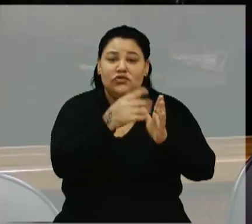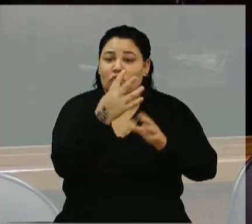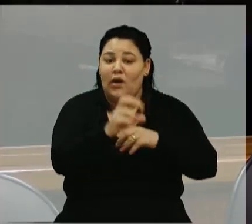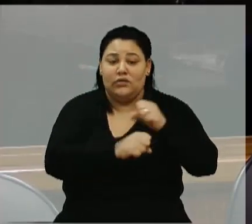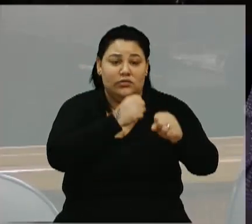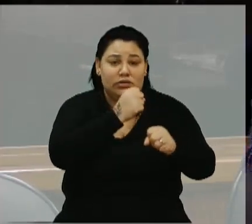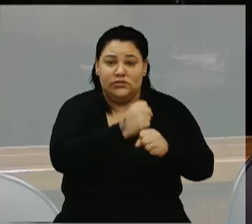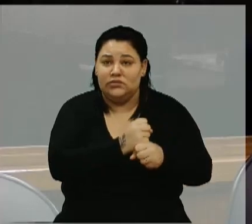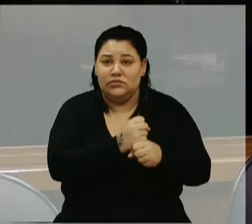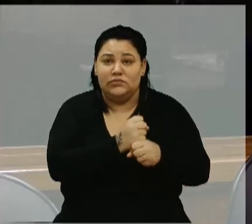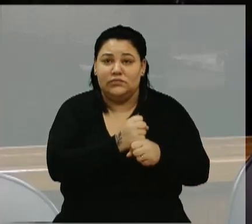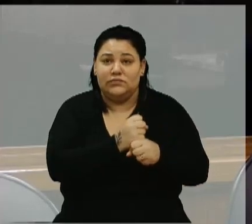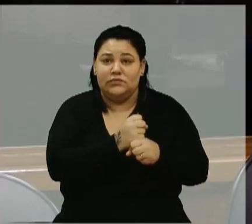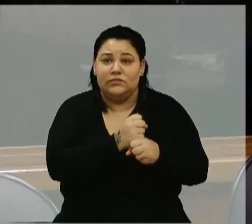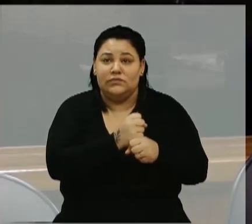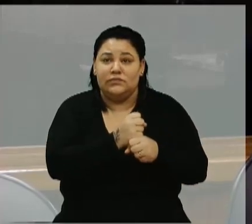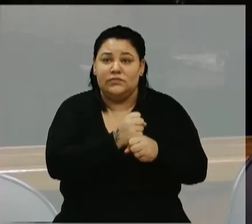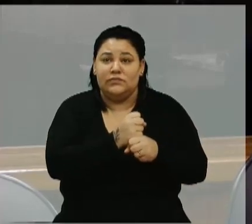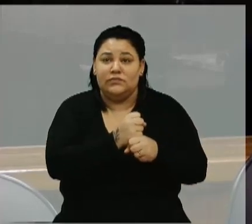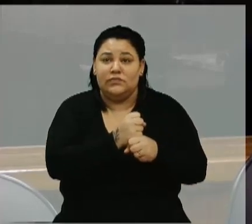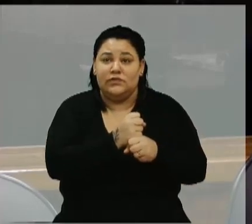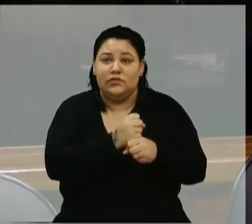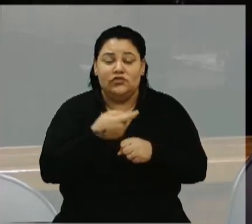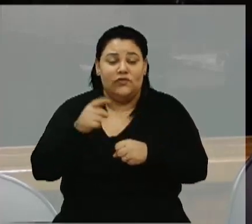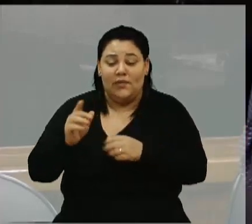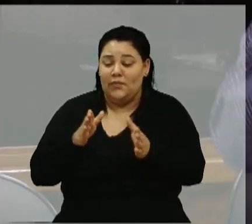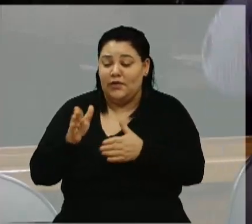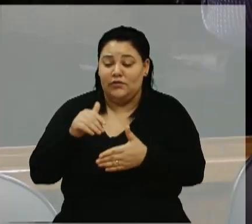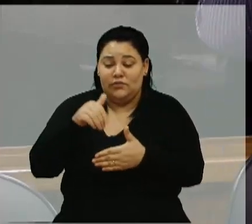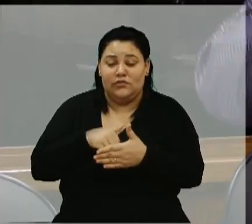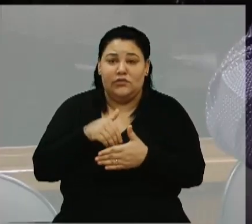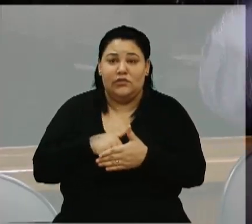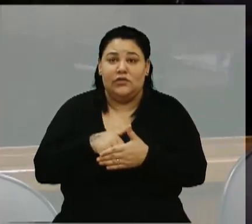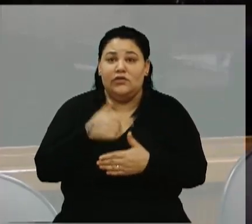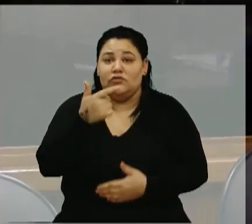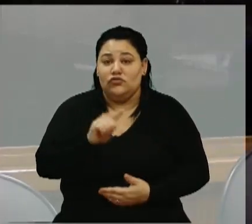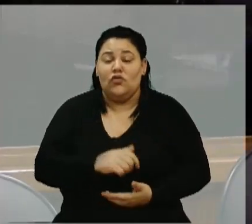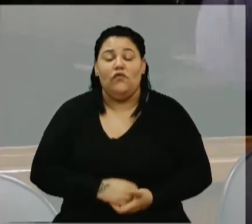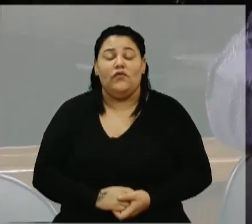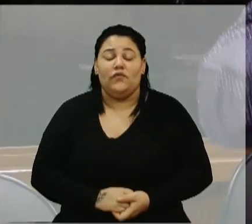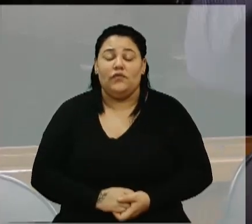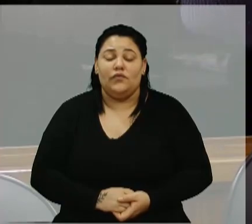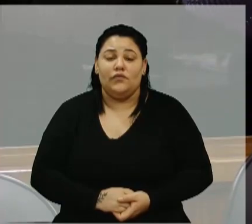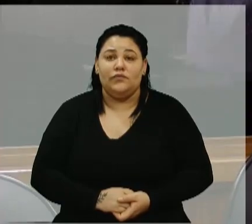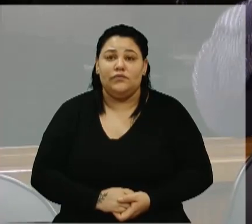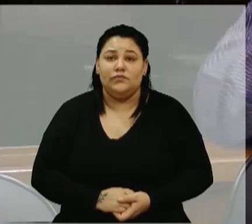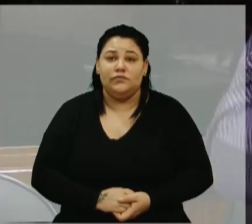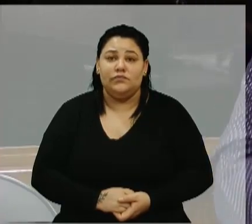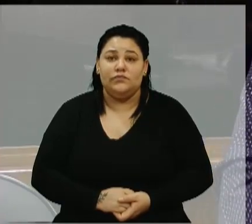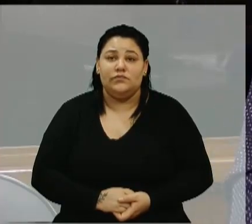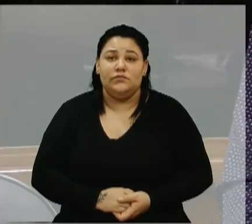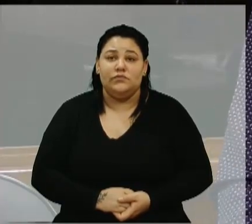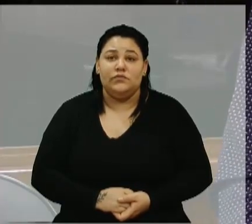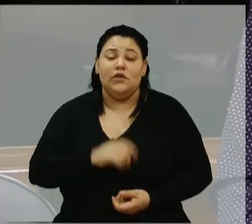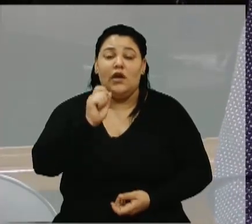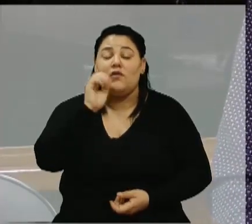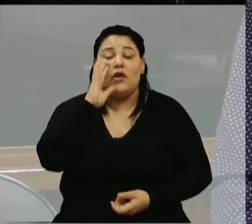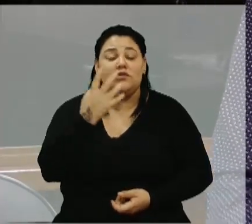anos, nós vamos para o processo eleitoral de novo. E é o que estava em xeque na eleição